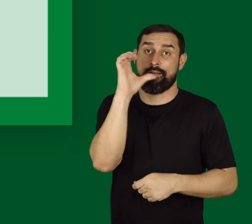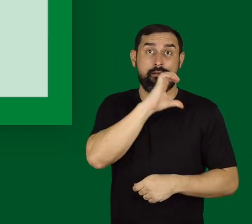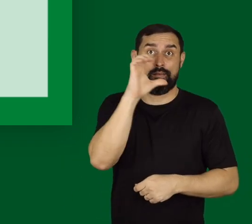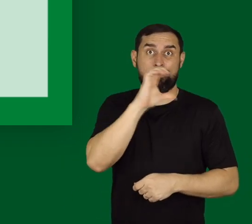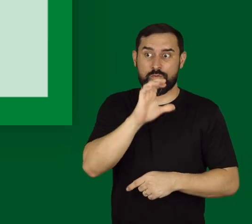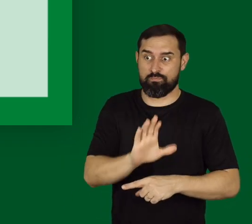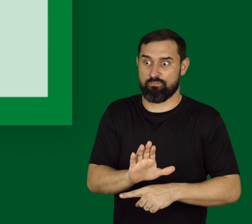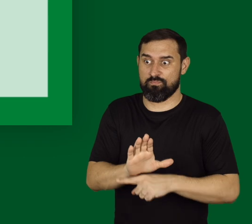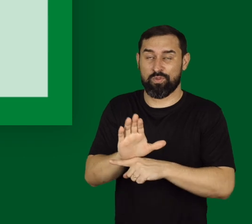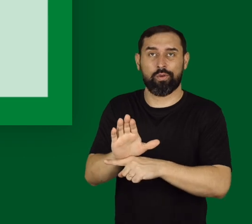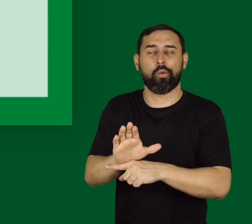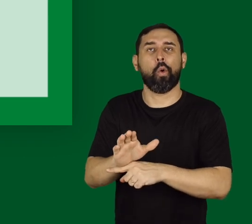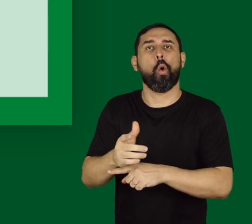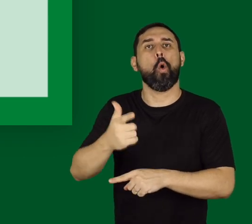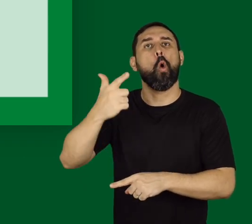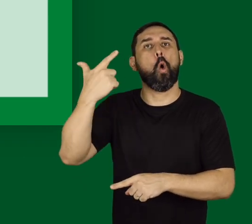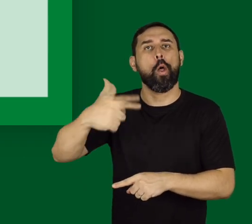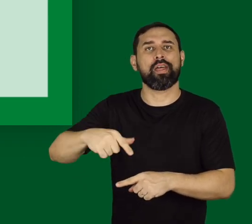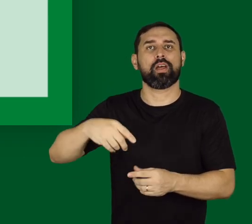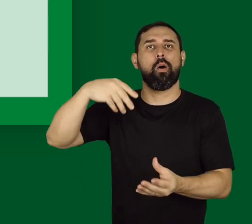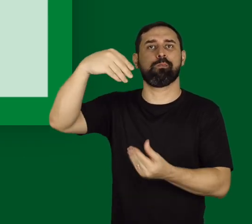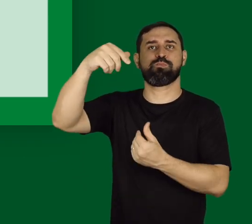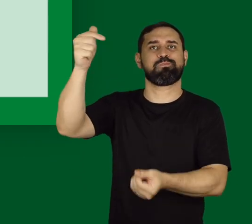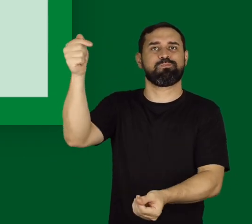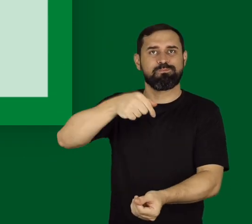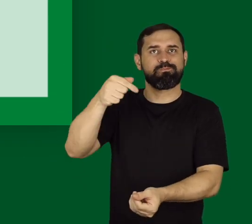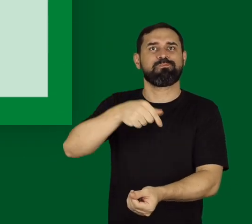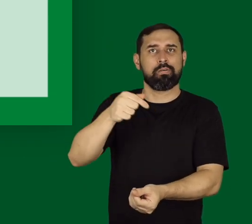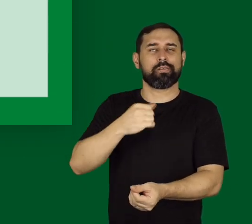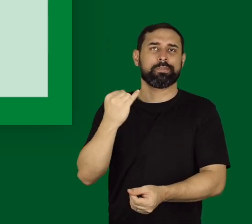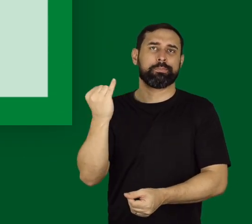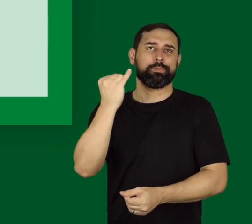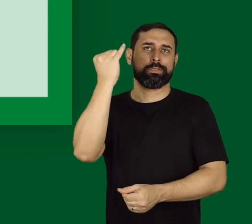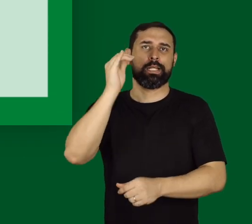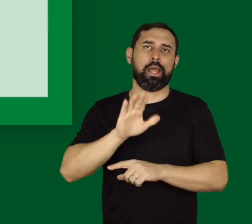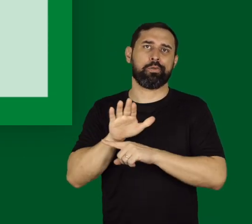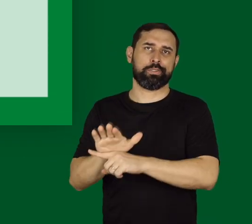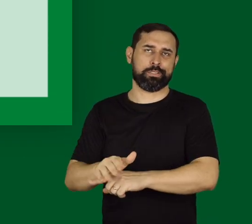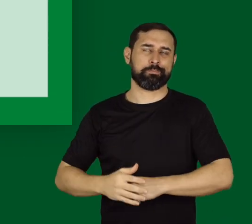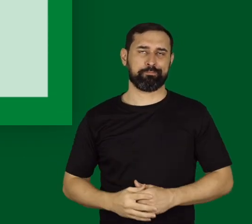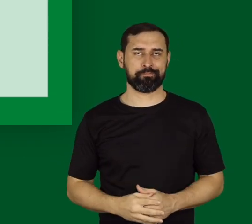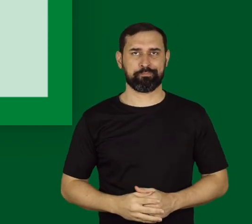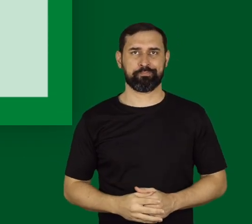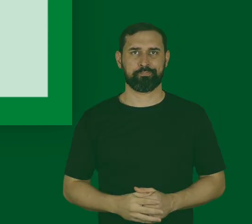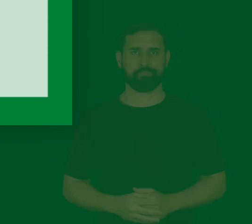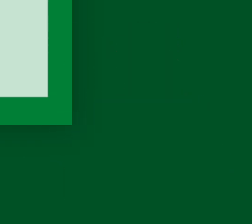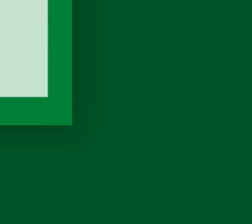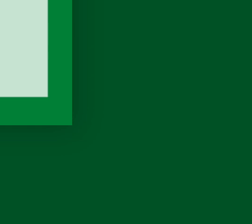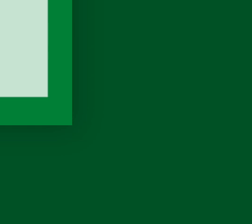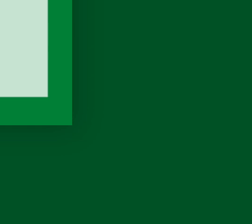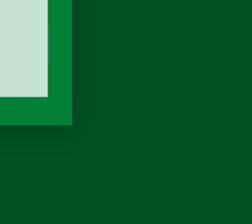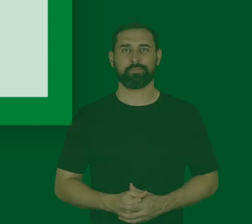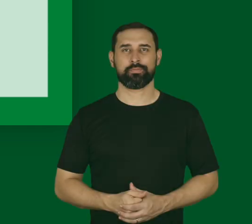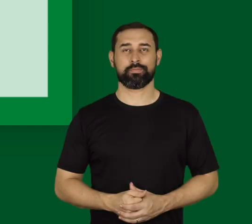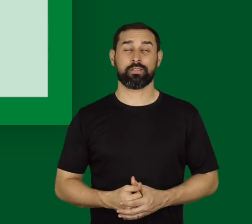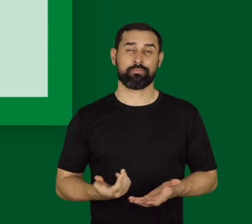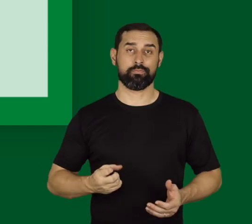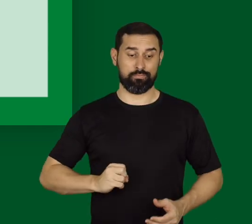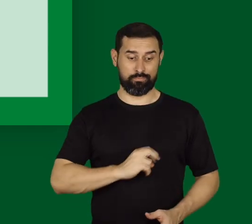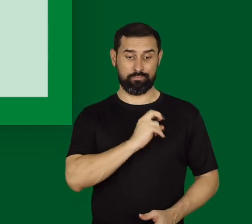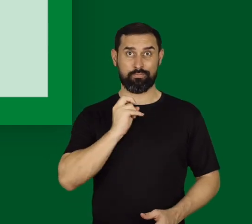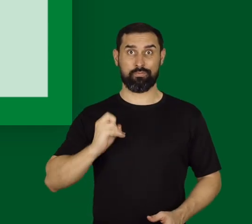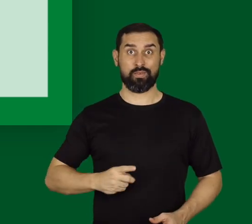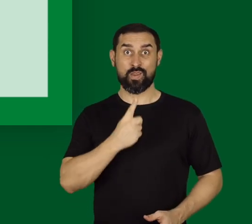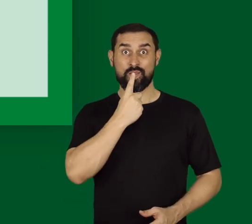situação também, a perda de sangue é volumosa e você tem que agir rapidamente para repor isso e parar o sangramento.